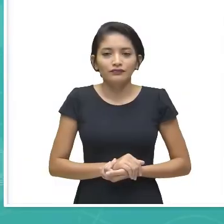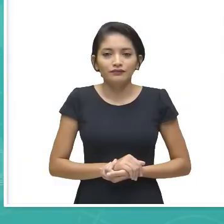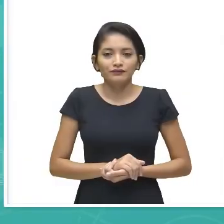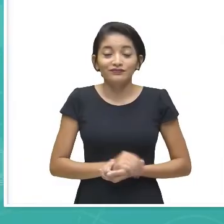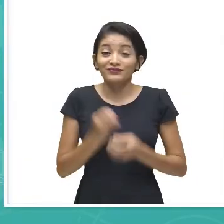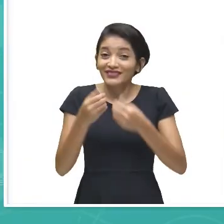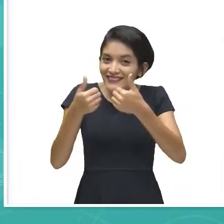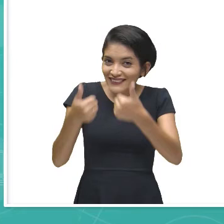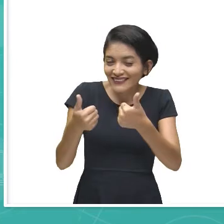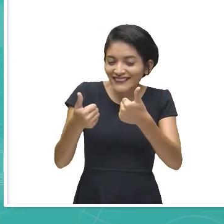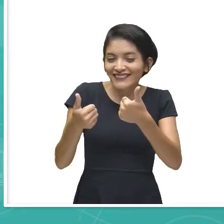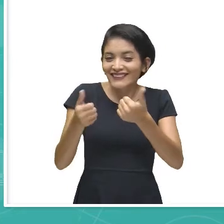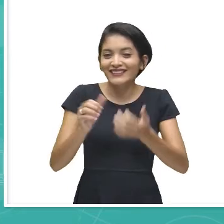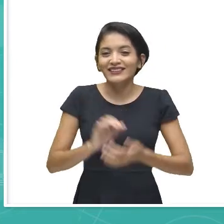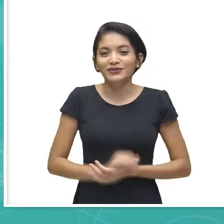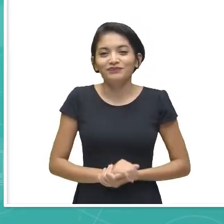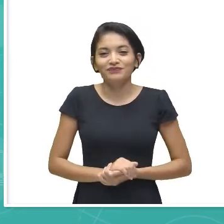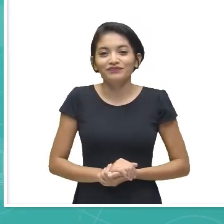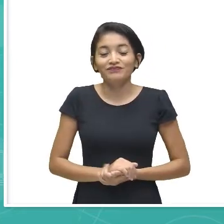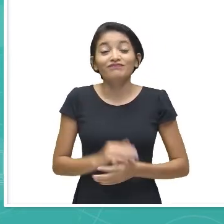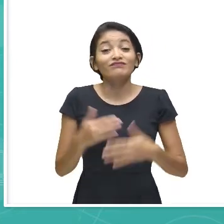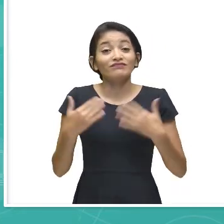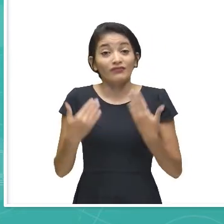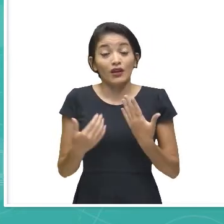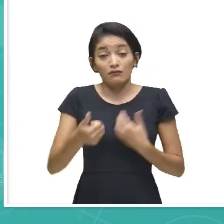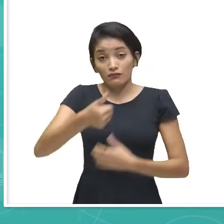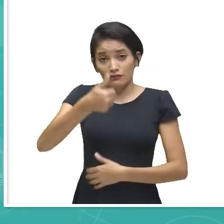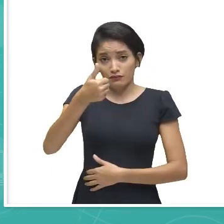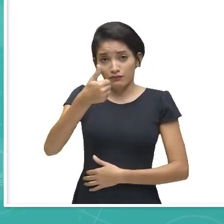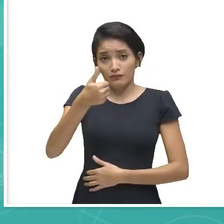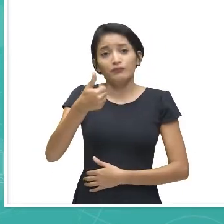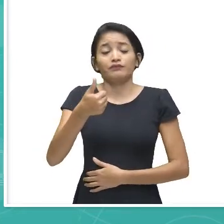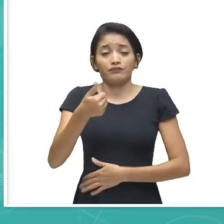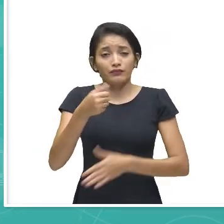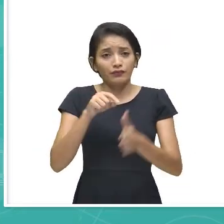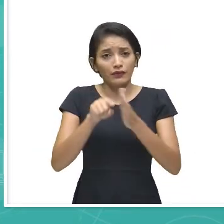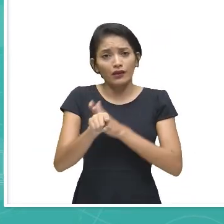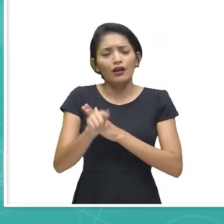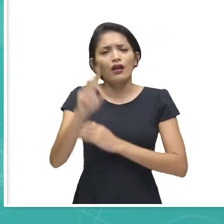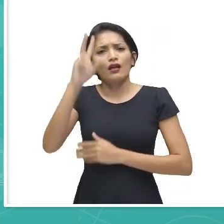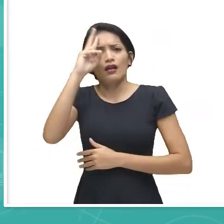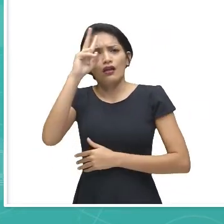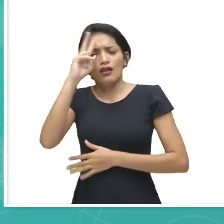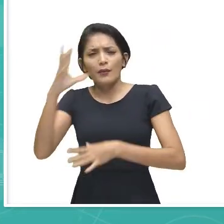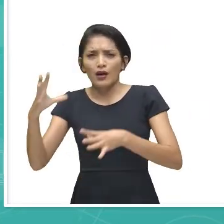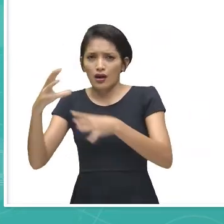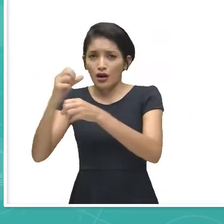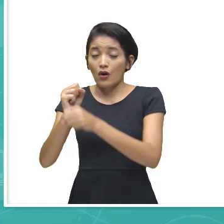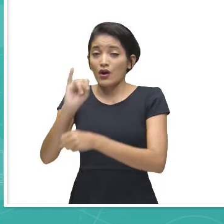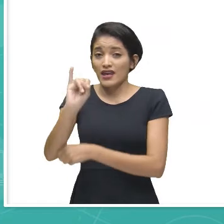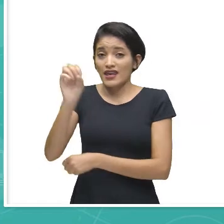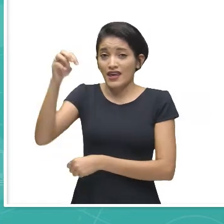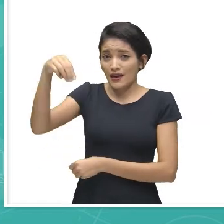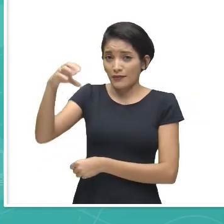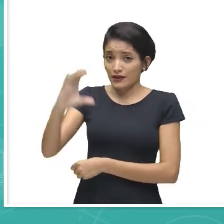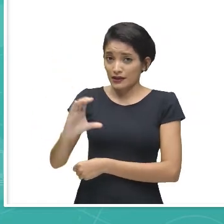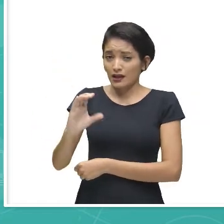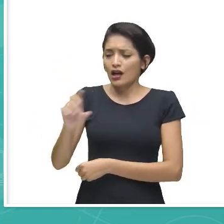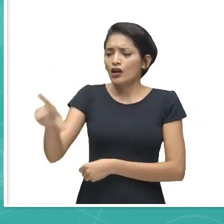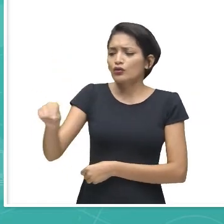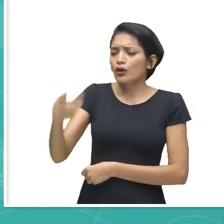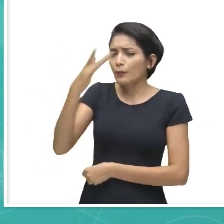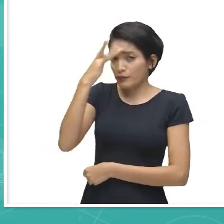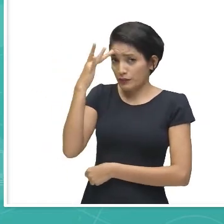Muito bem, gente. Na primeira questão, né, quero que vocês lembrem lá do cálculo do IMC. Vocês vão escolher uma